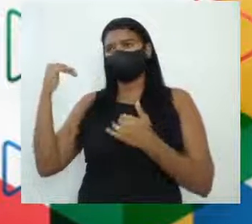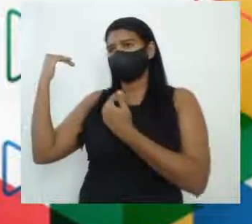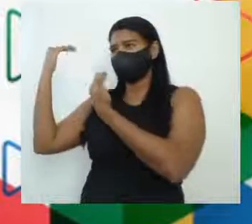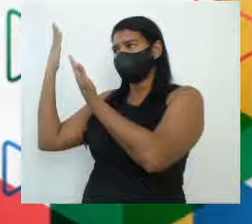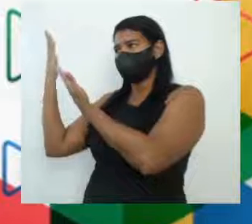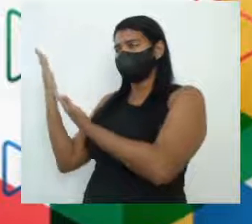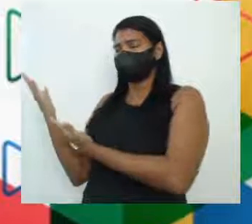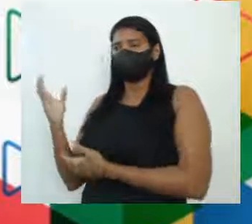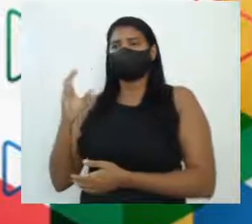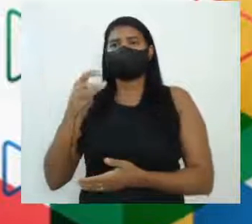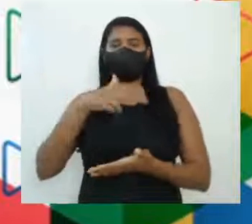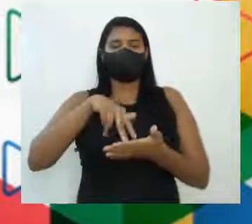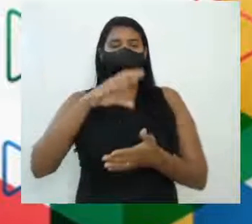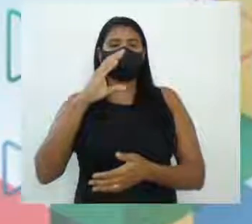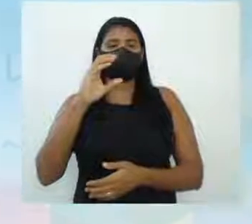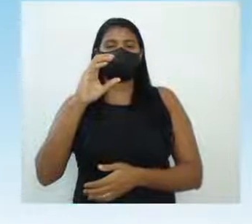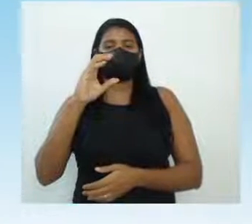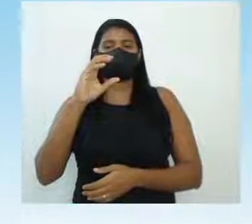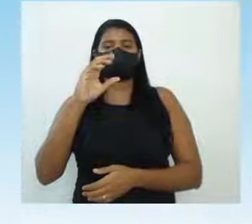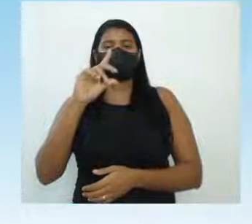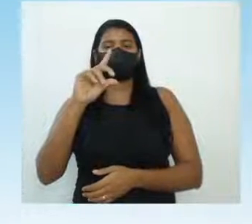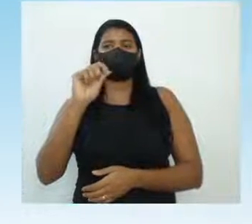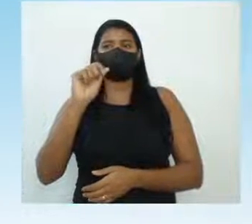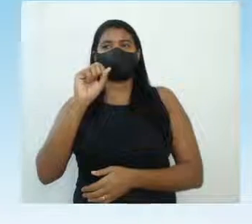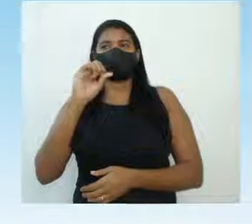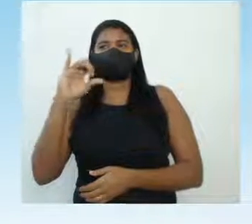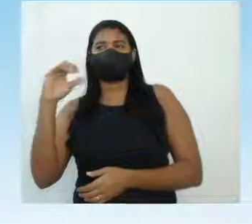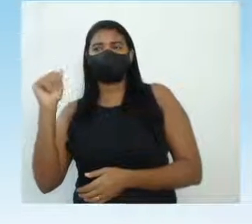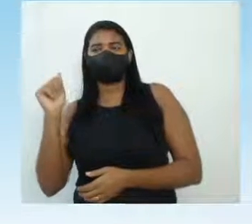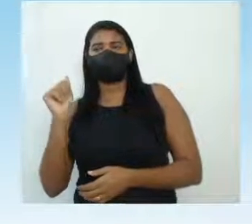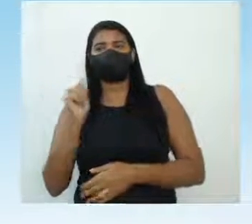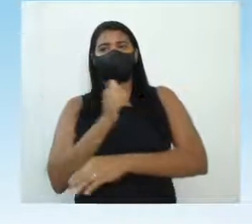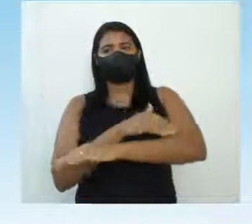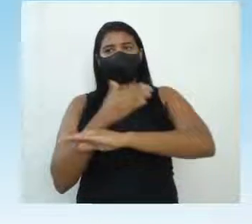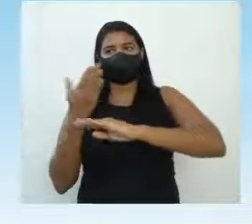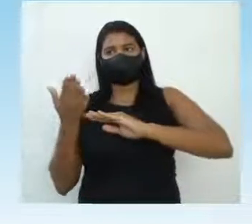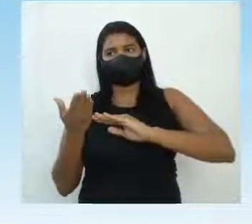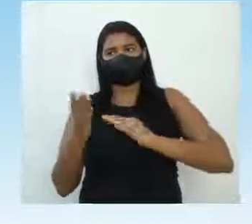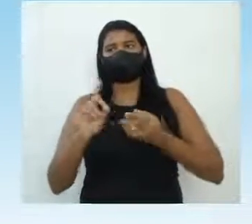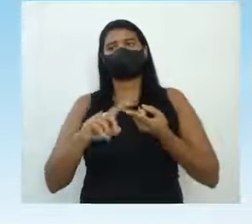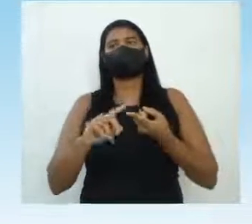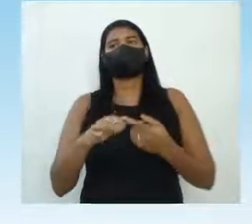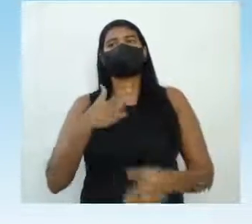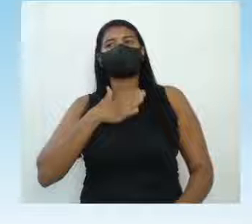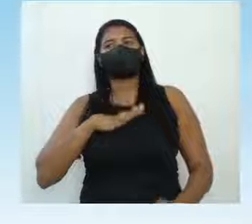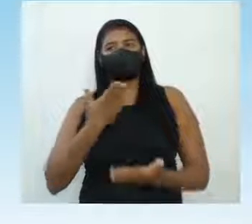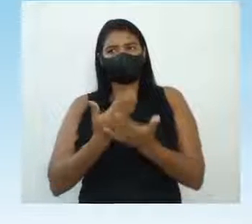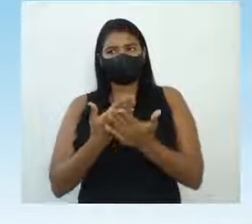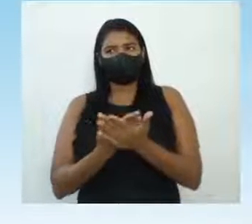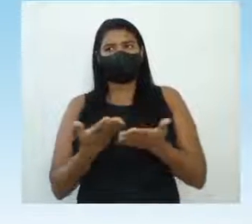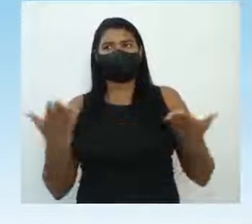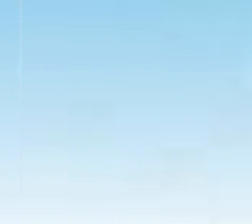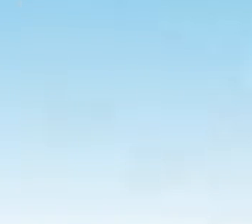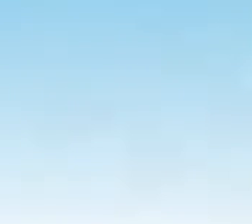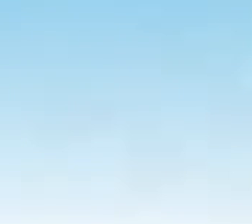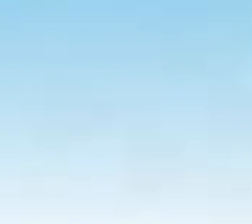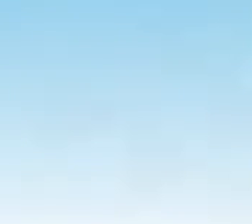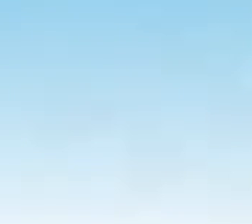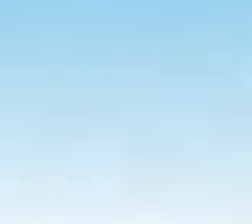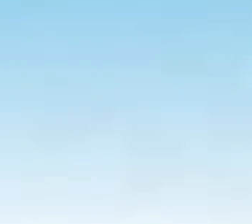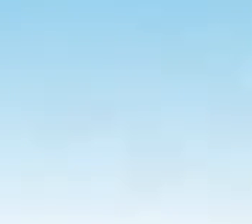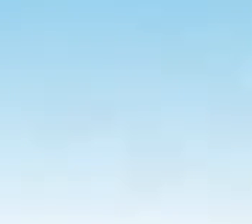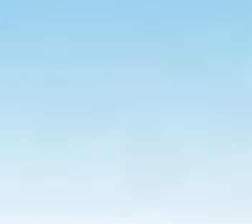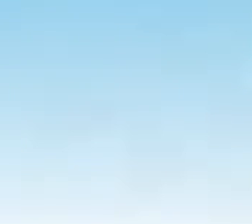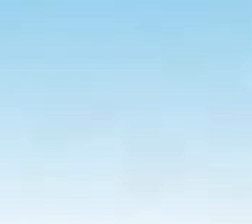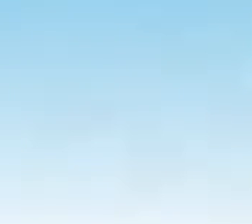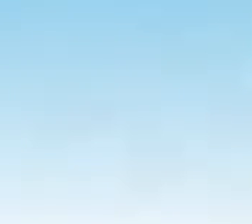clássica, da dança moderna e da dança contemporânea, tá? E aí, gostaram da aula de hoje? Espero que